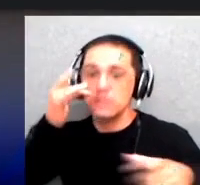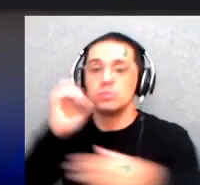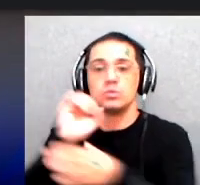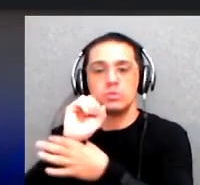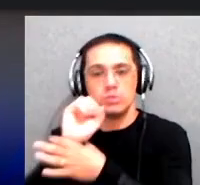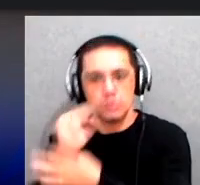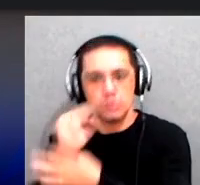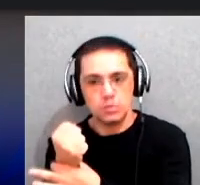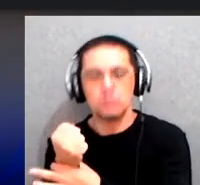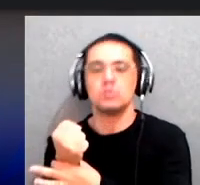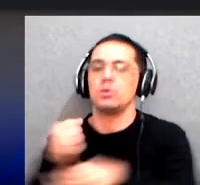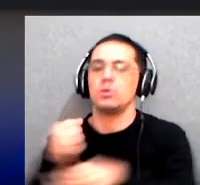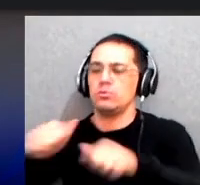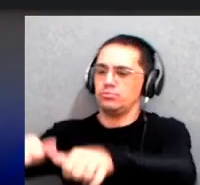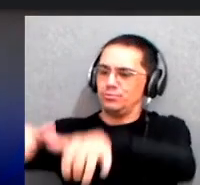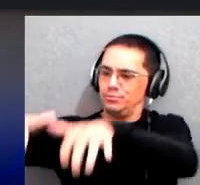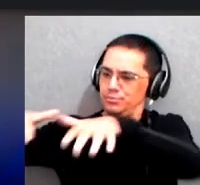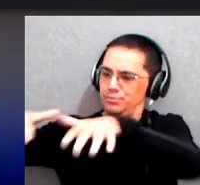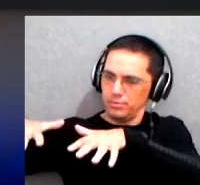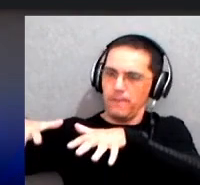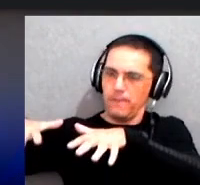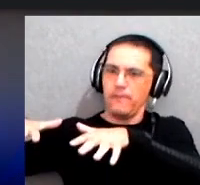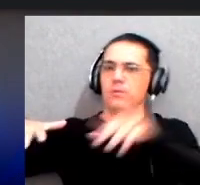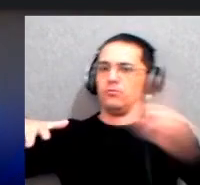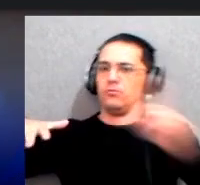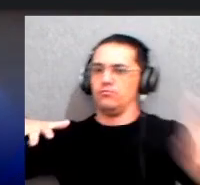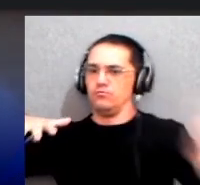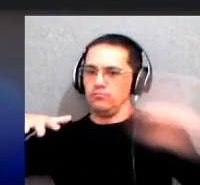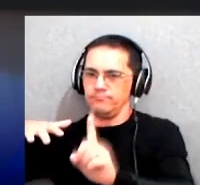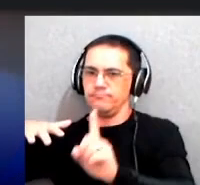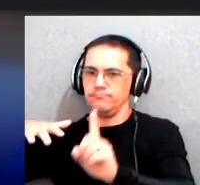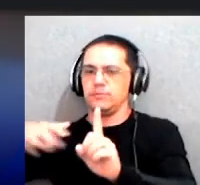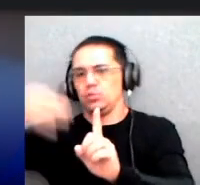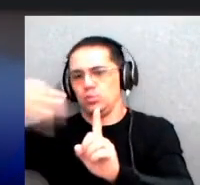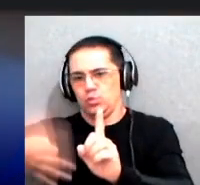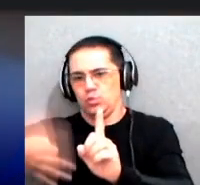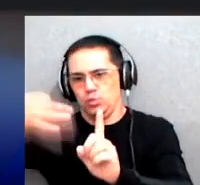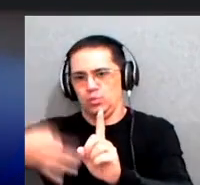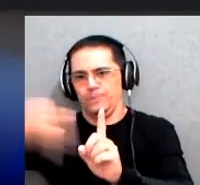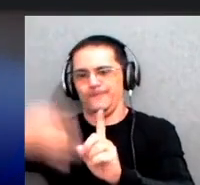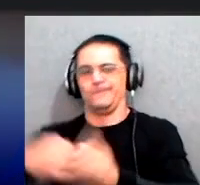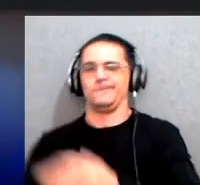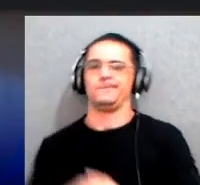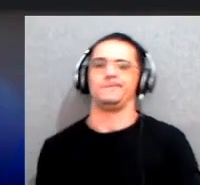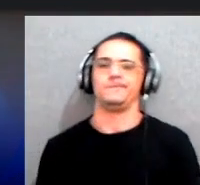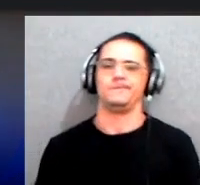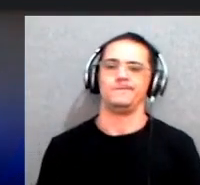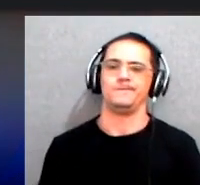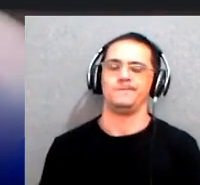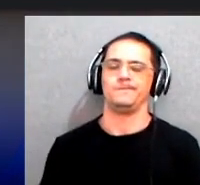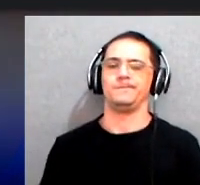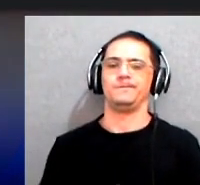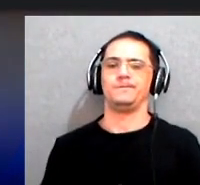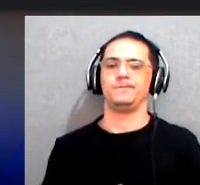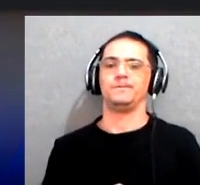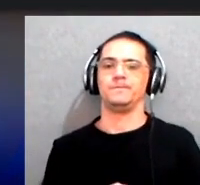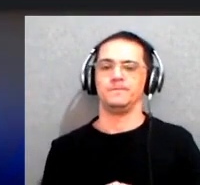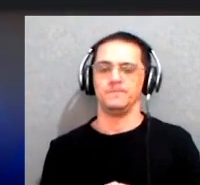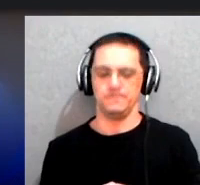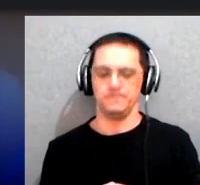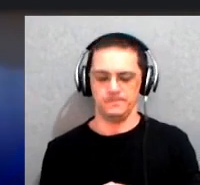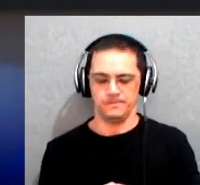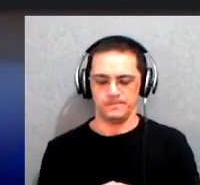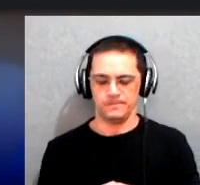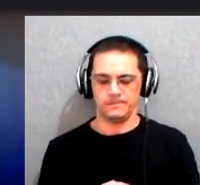está ocorrendo em algumas comarcas aqui no Estado. Também convém ressaltar que a advocacia privada e a pública devem unir forças para assegurar